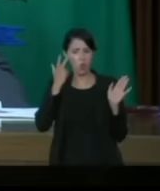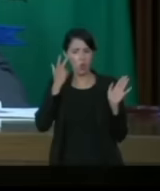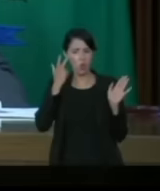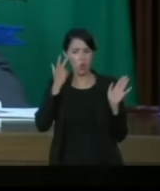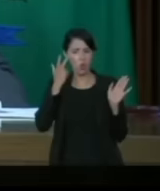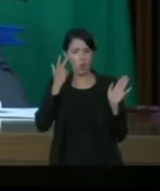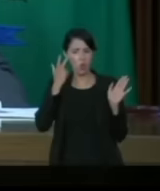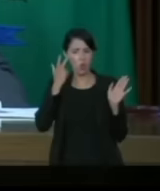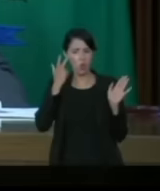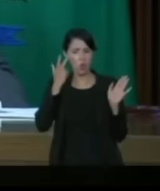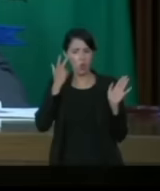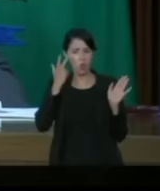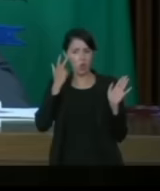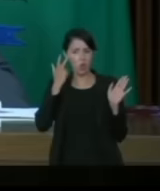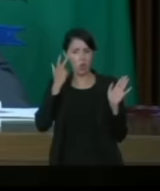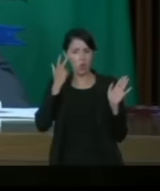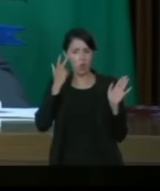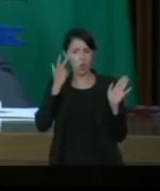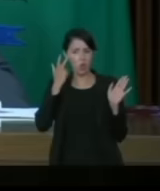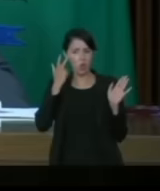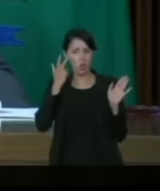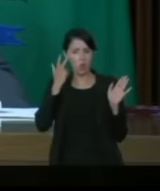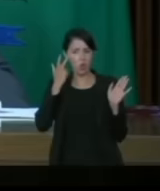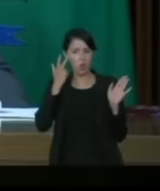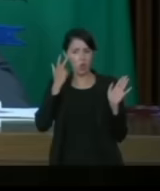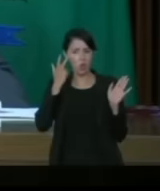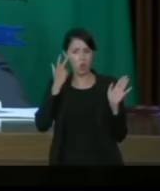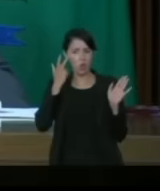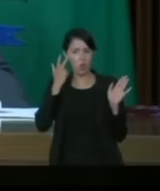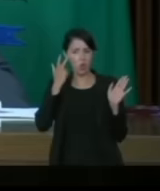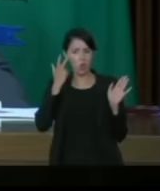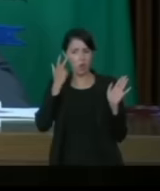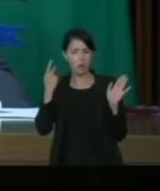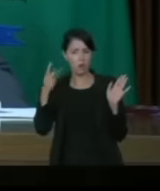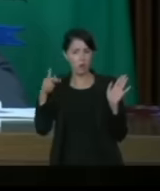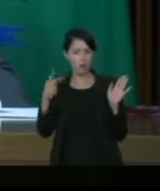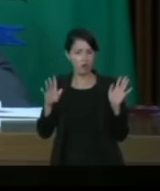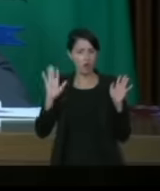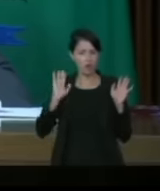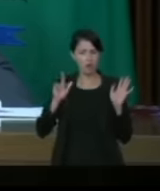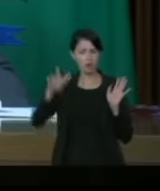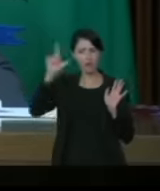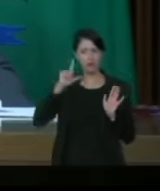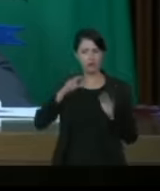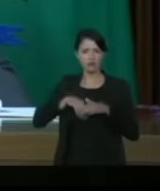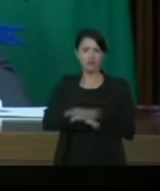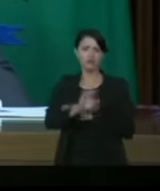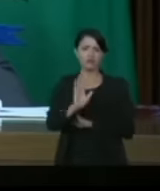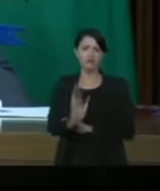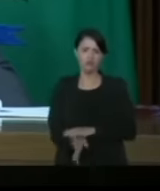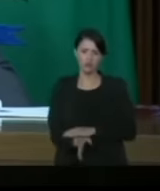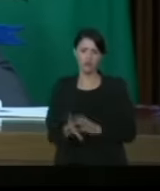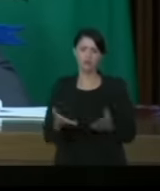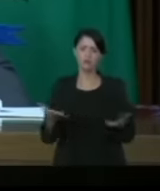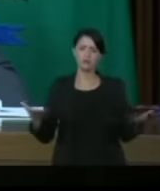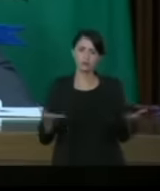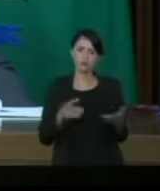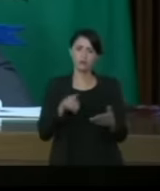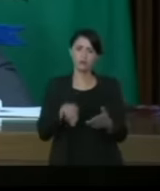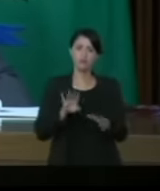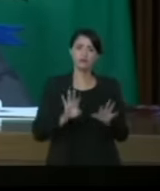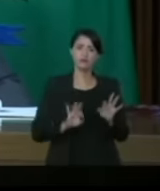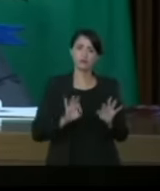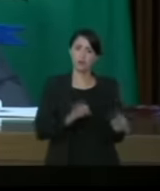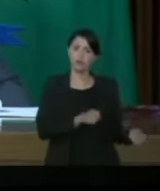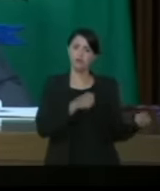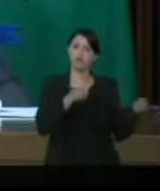país que é líder de crime organizado né Vamos lá estava habituado a lidar hoje é uma organização